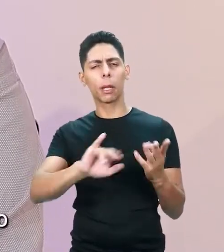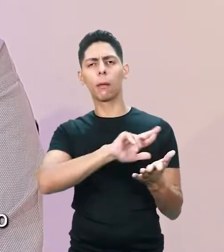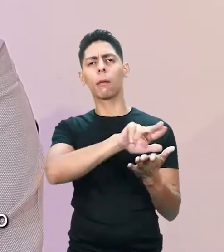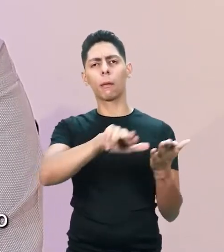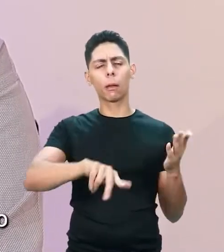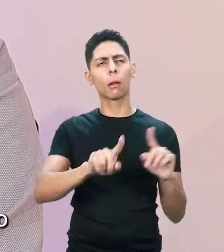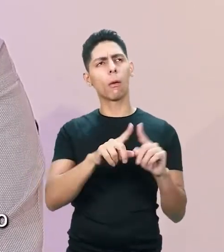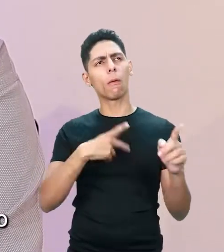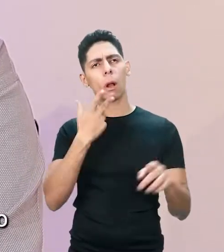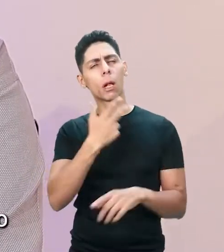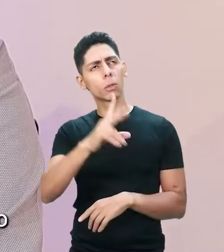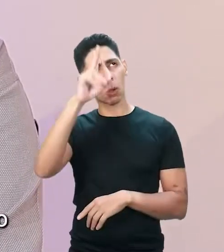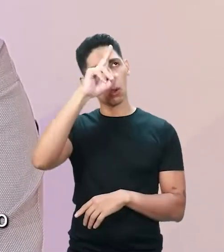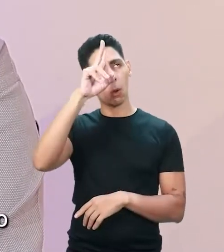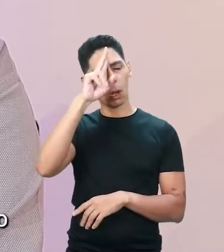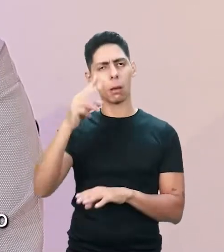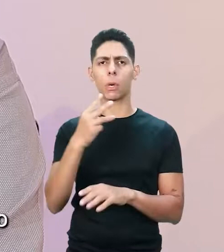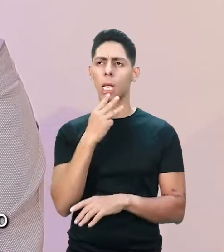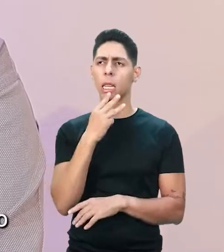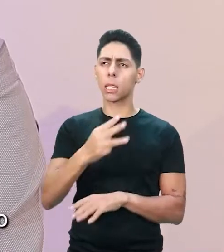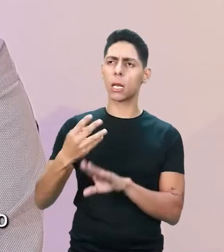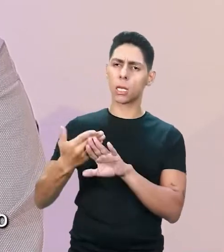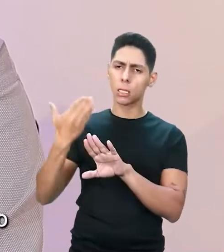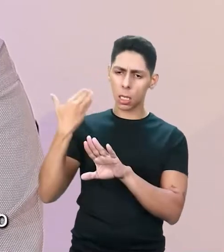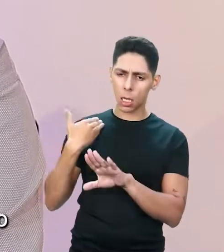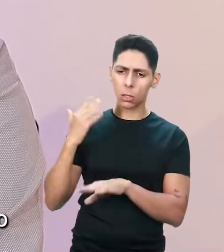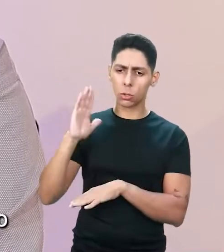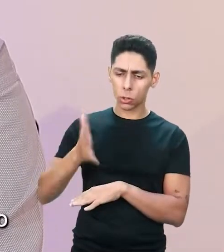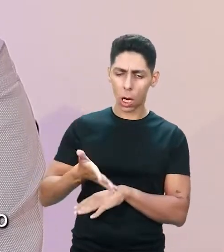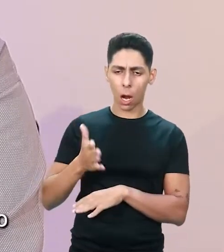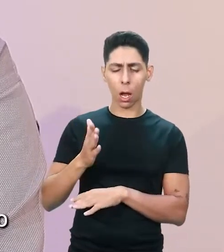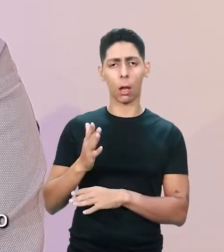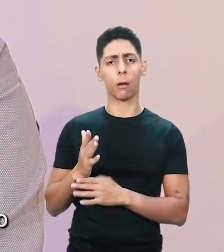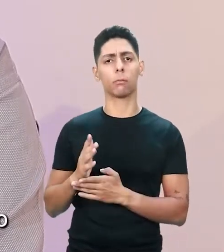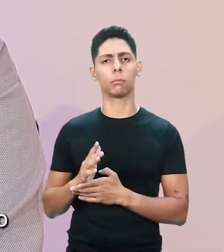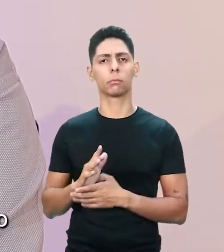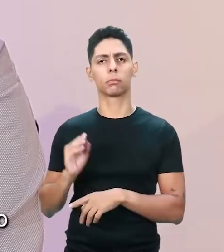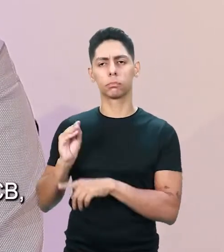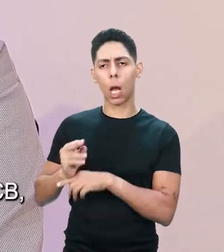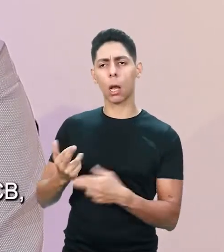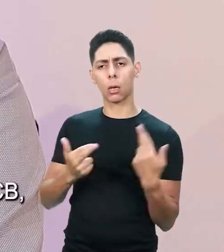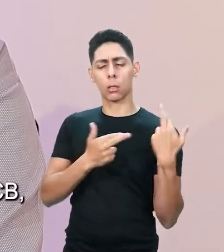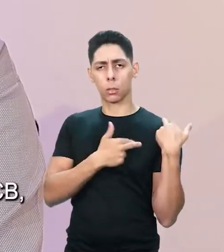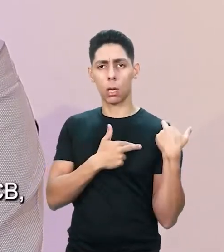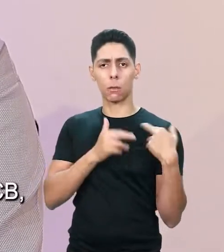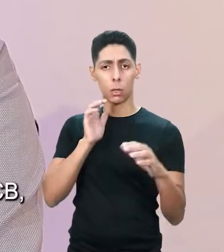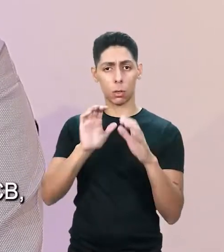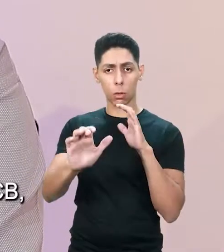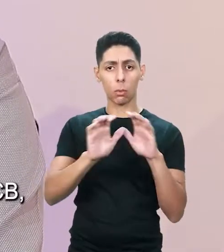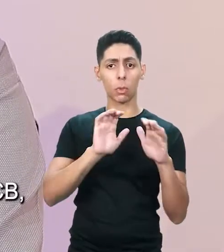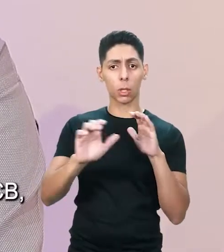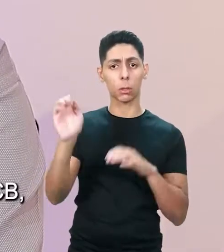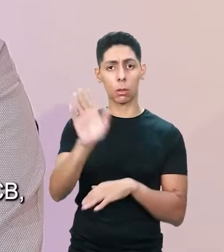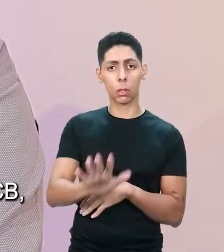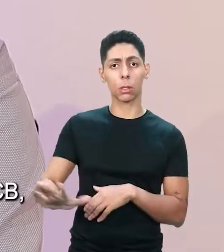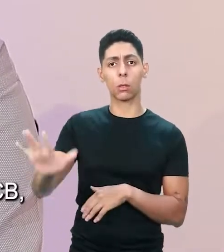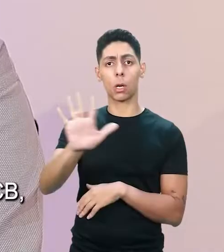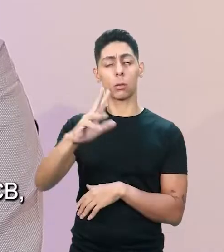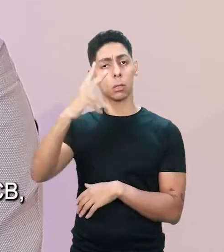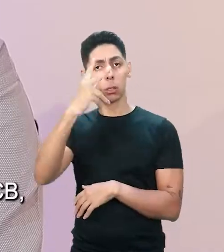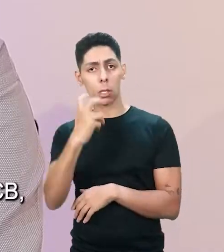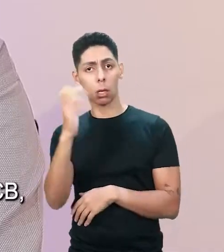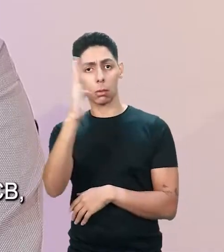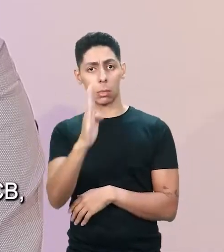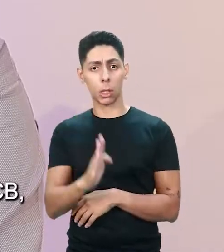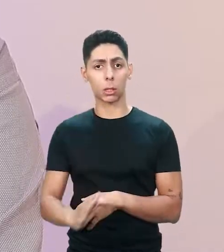que eu lembro. Há 3 anos cuida das comunicações da Organização Nacional dos Cegos do Brasil, da Rádio